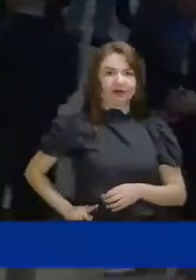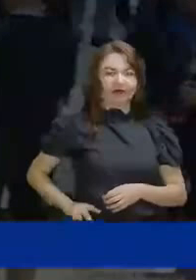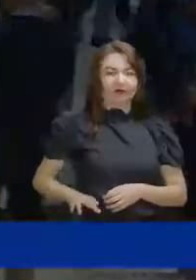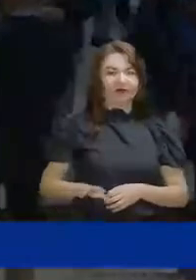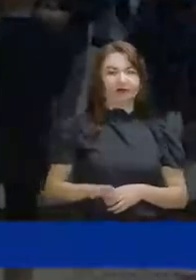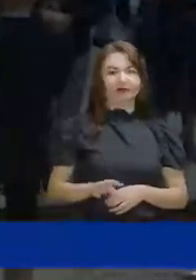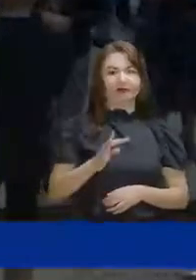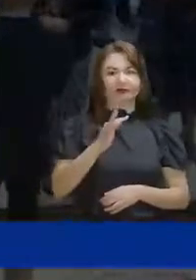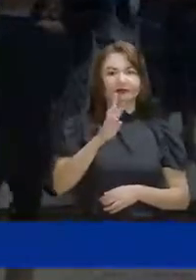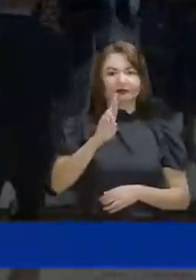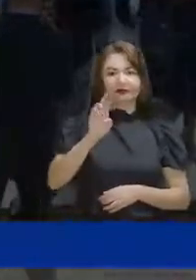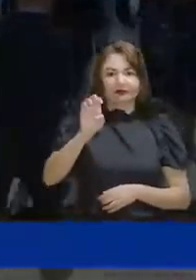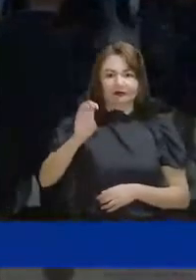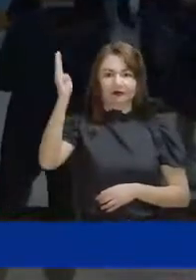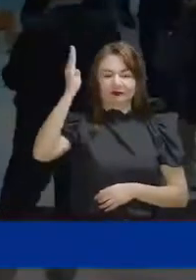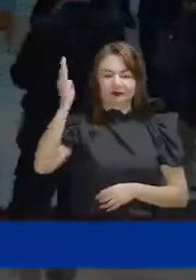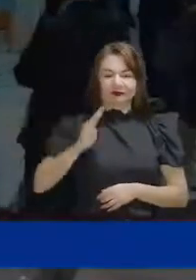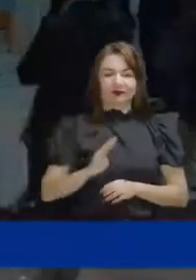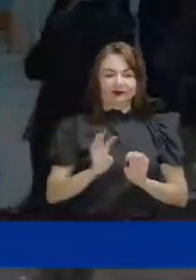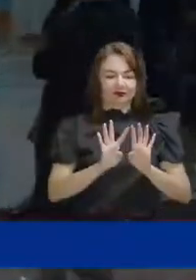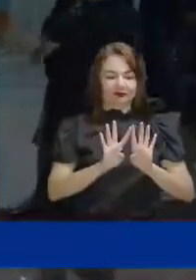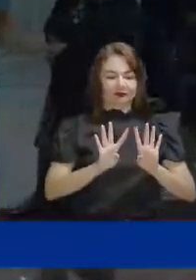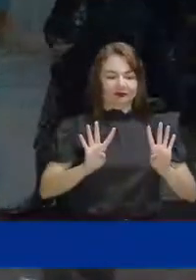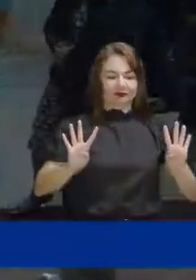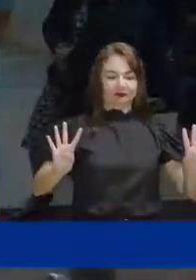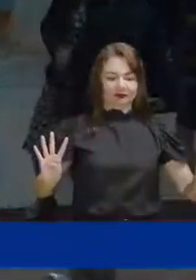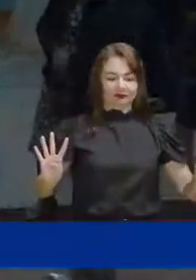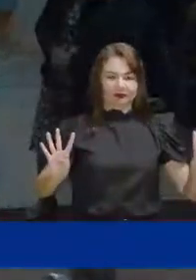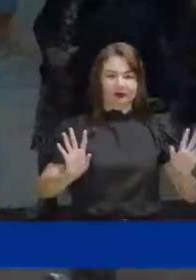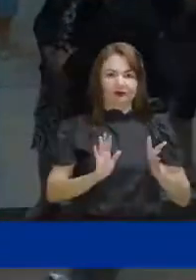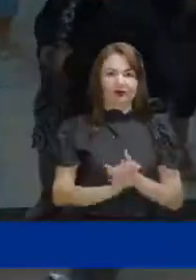dos TREs e seus respectivos